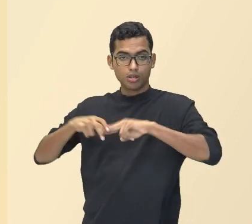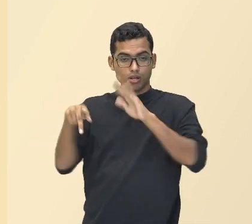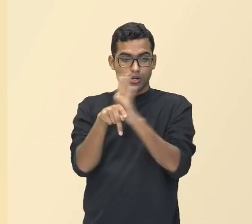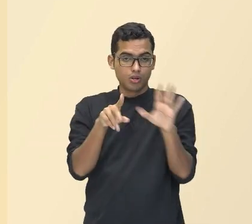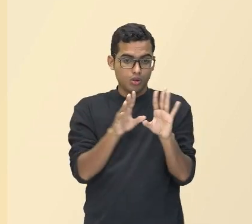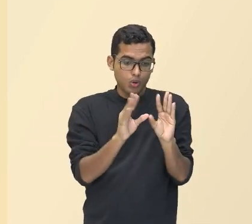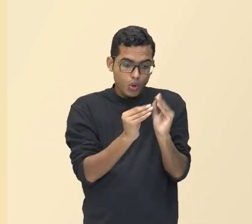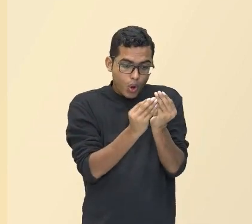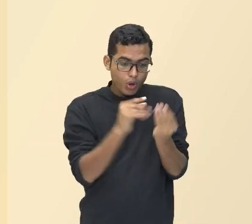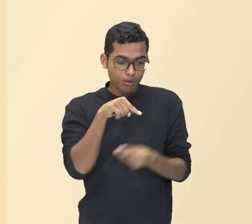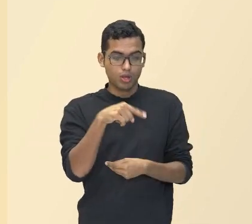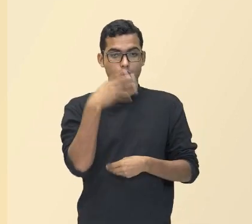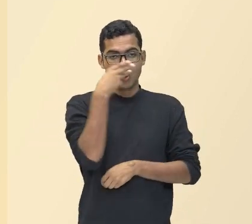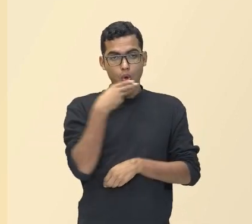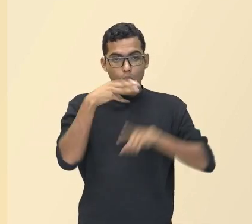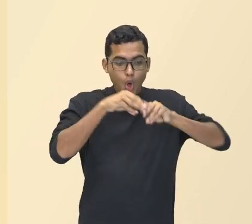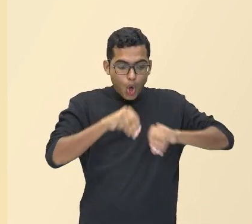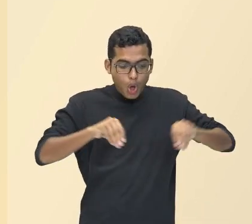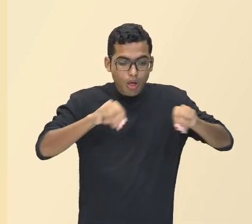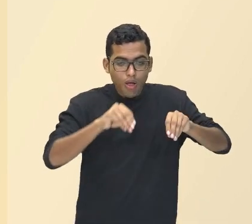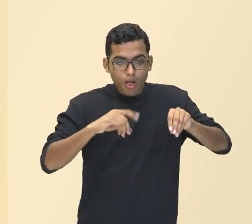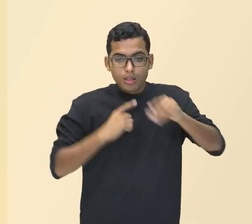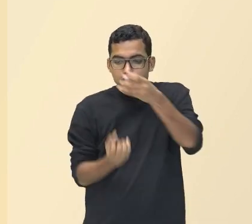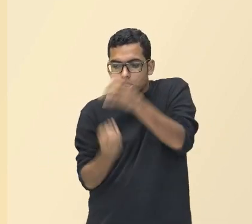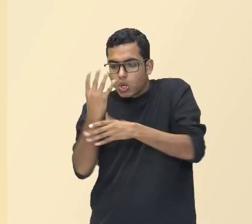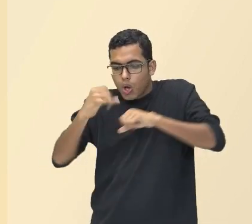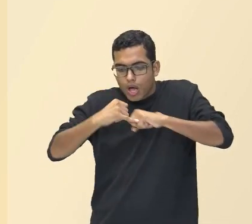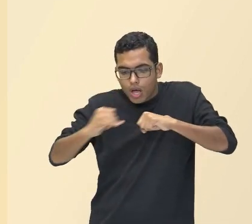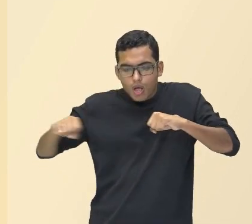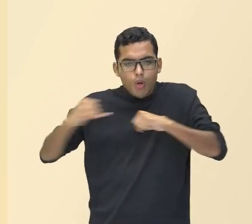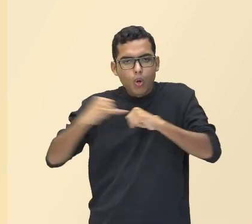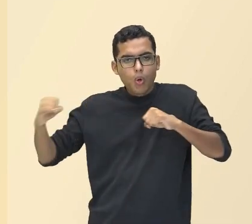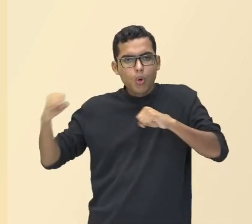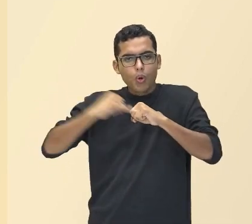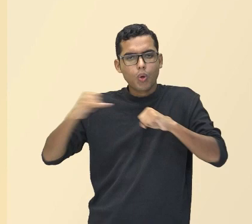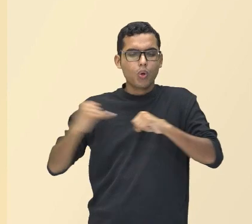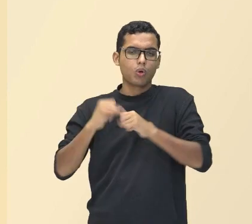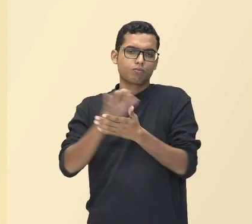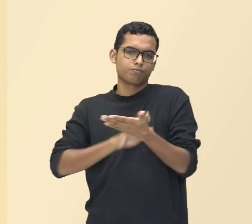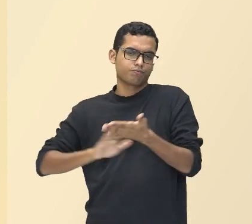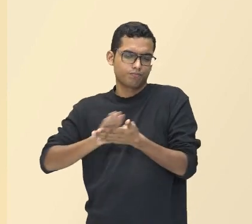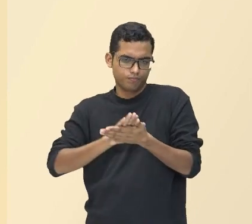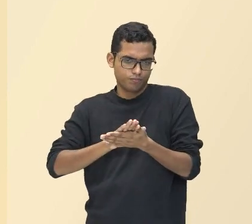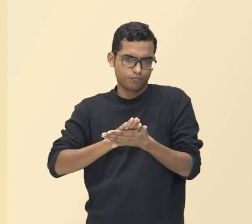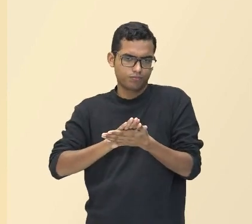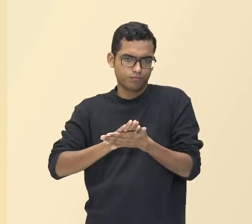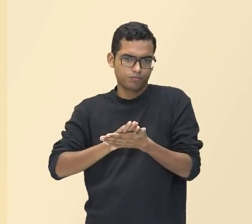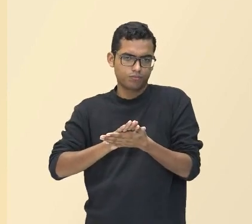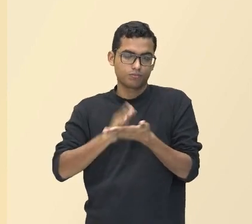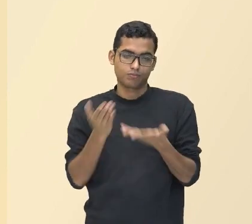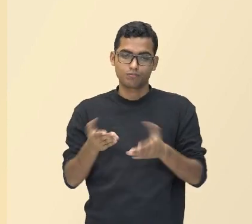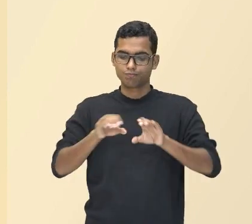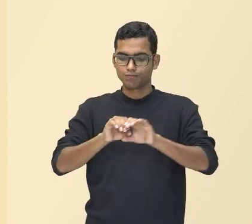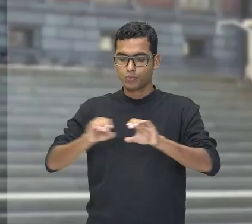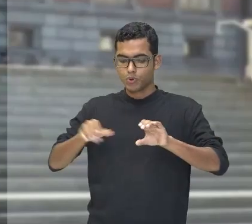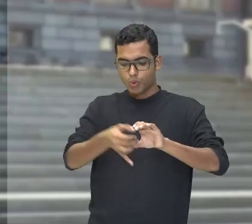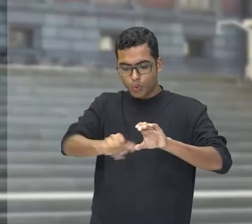íons, não se formou íons, né? Ou seja, não conseguiu conduzir corrente